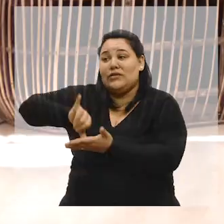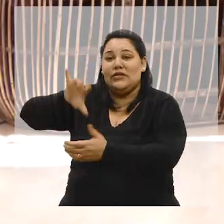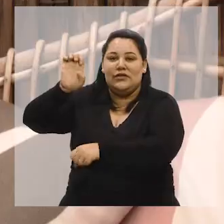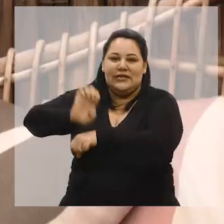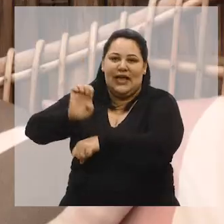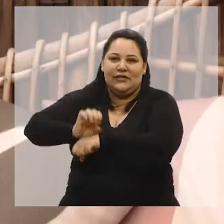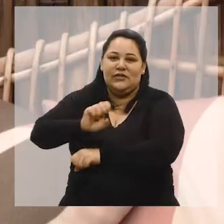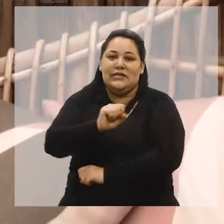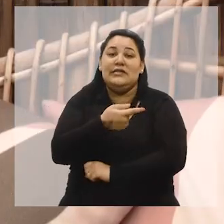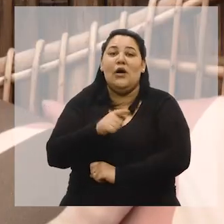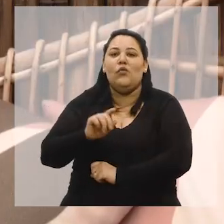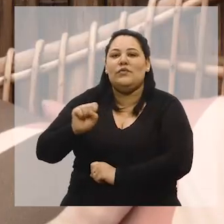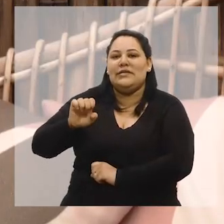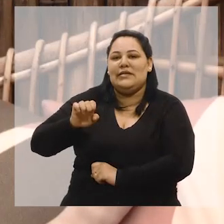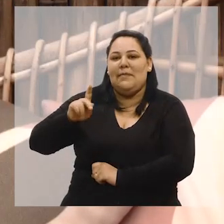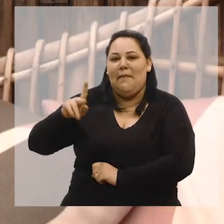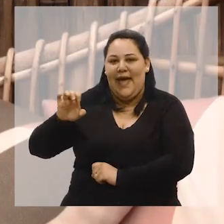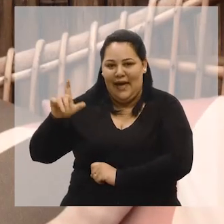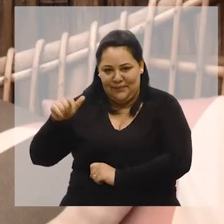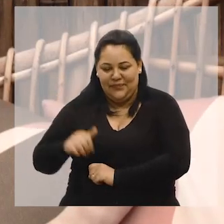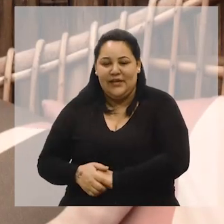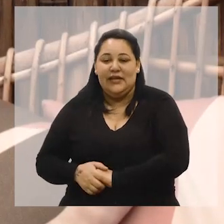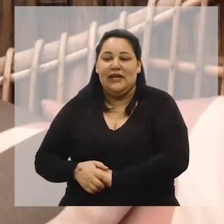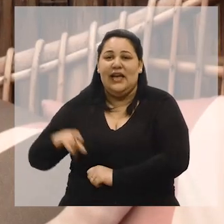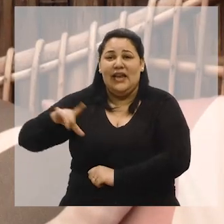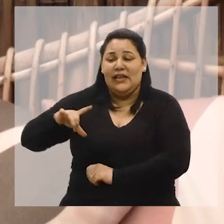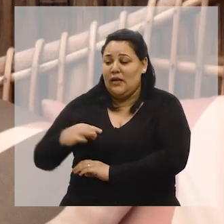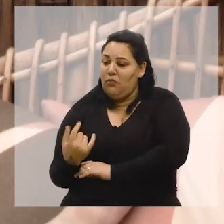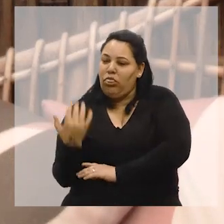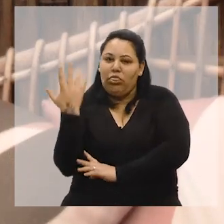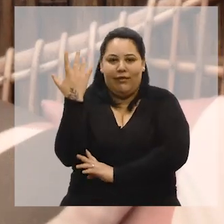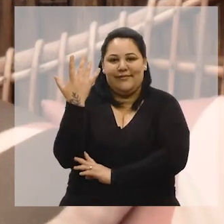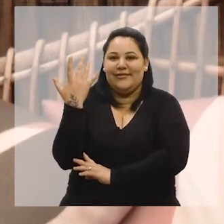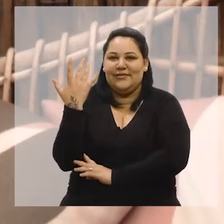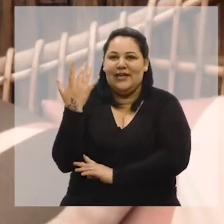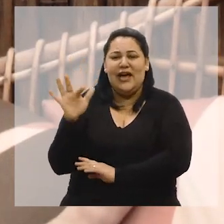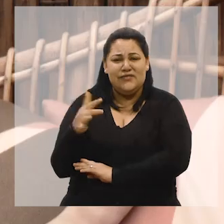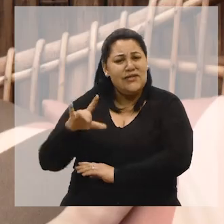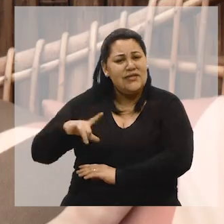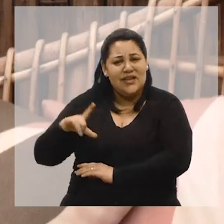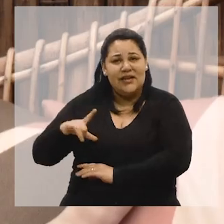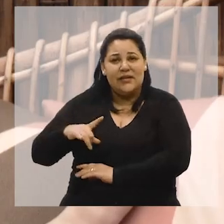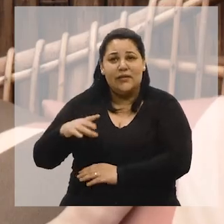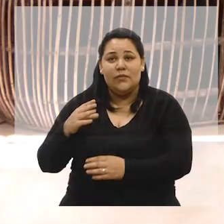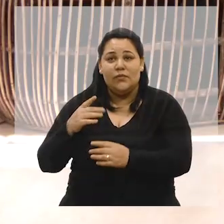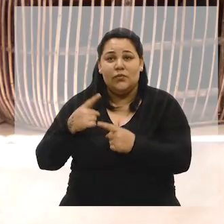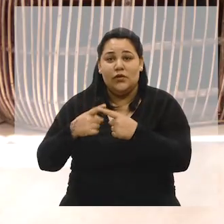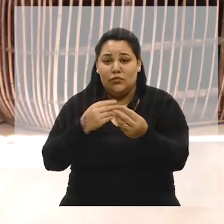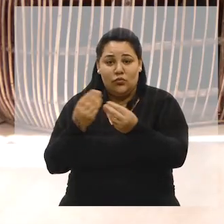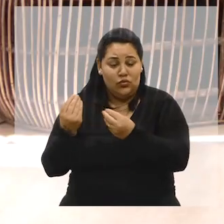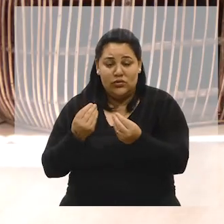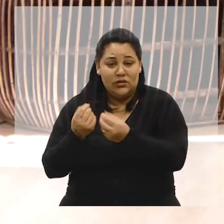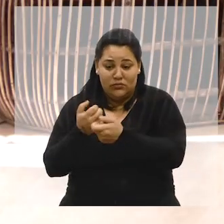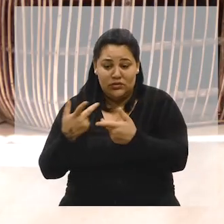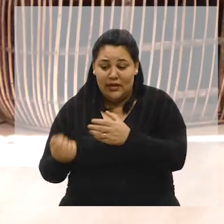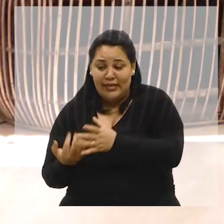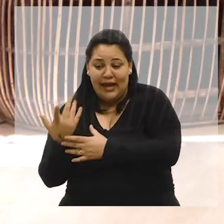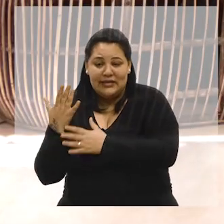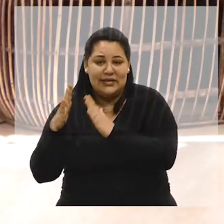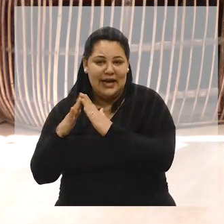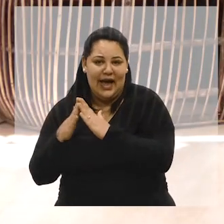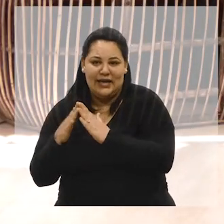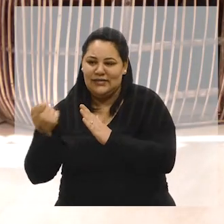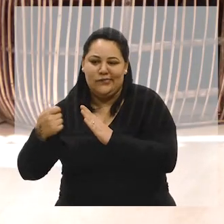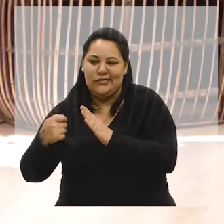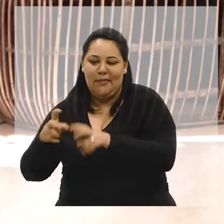Cepé. E ela tem aquelas hortas no fundo do pátio, assim. E aí, às vezes, nasce, porque tem muitas punks que nascem na horta,